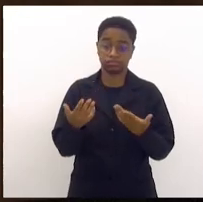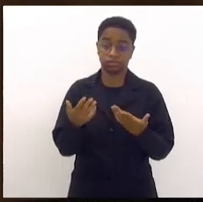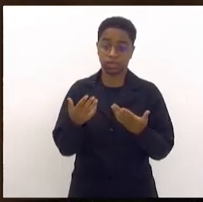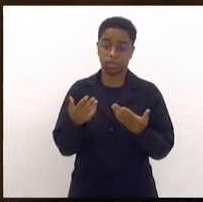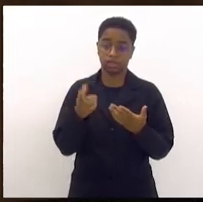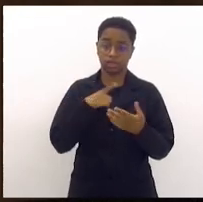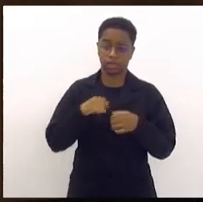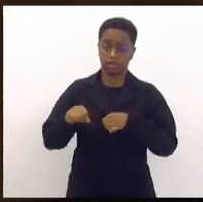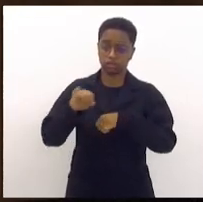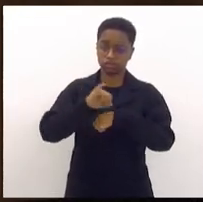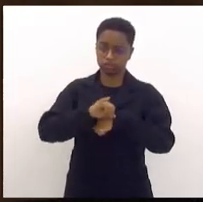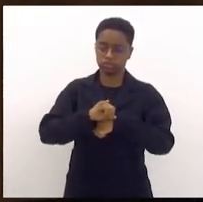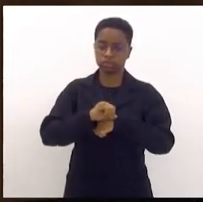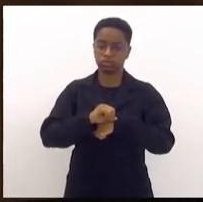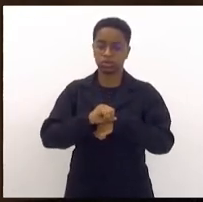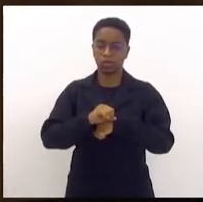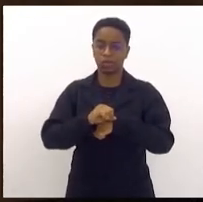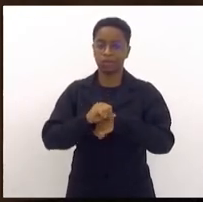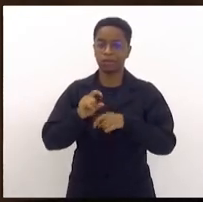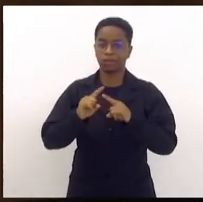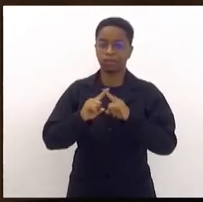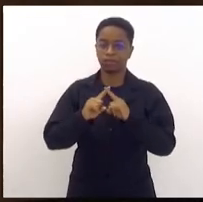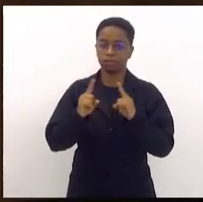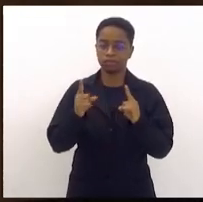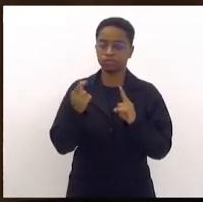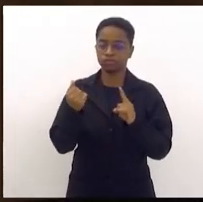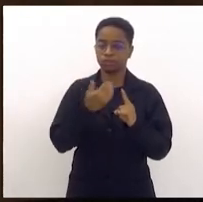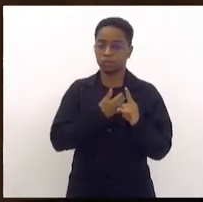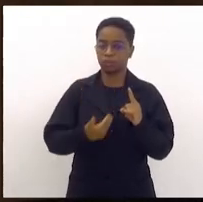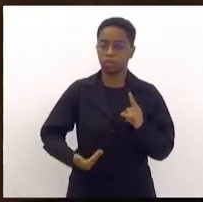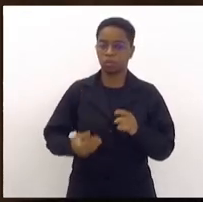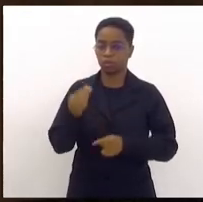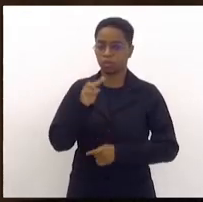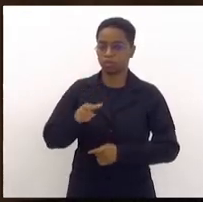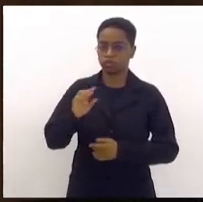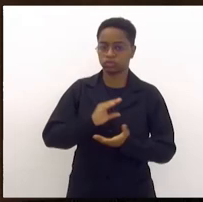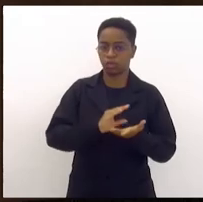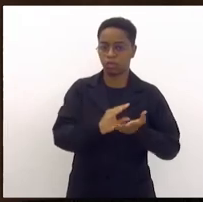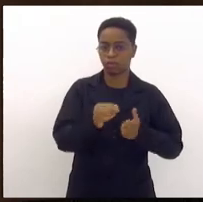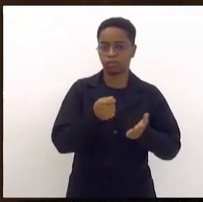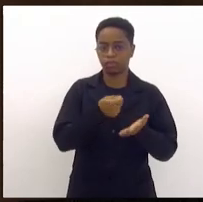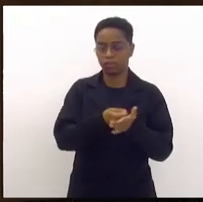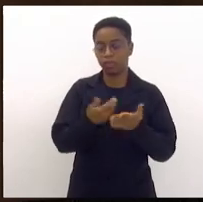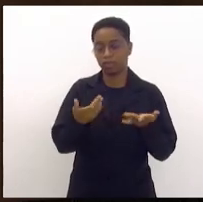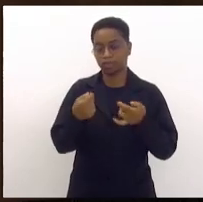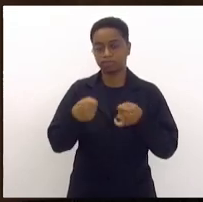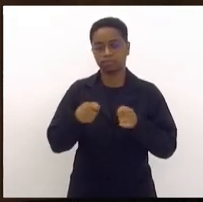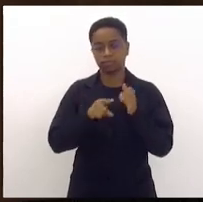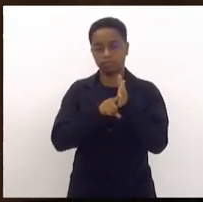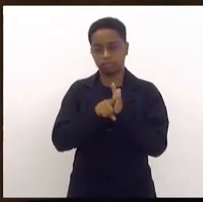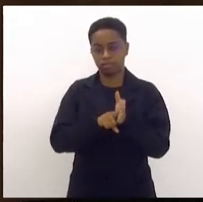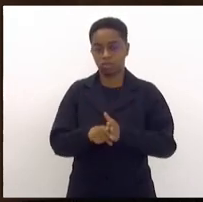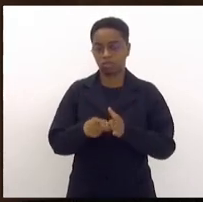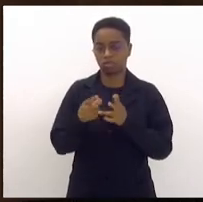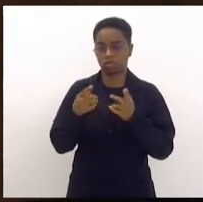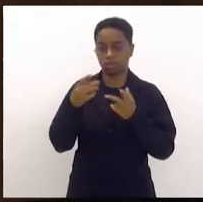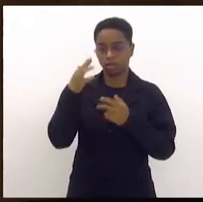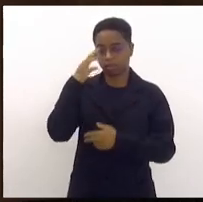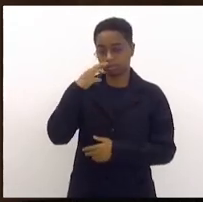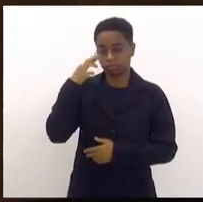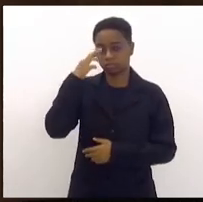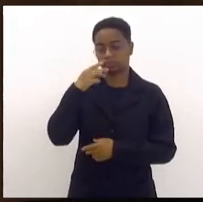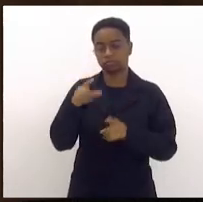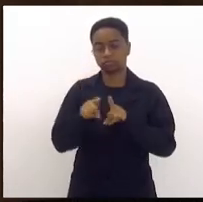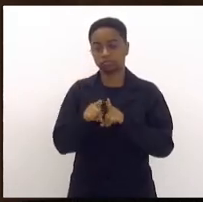exposição financiada com o dinheiro público. Então, cabe uma investigação absoluta e,